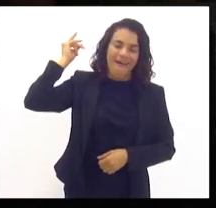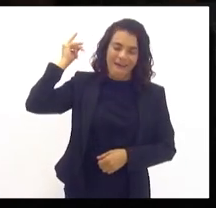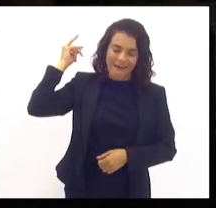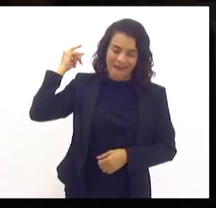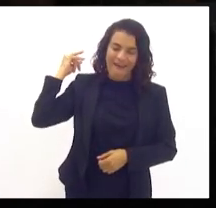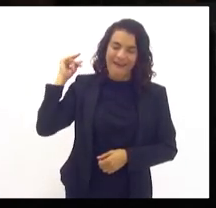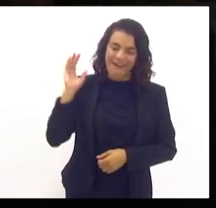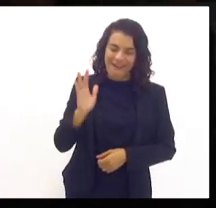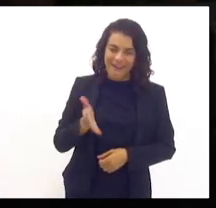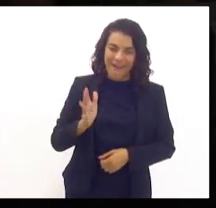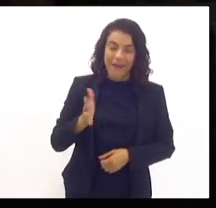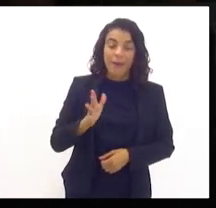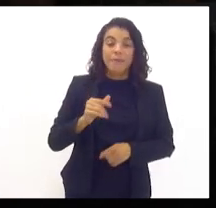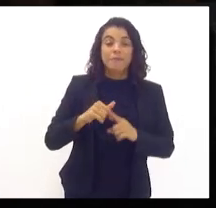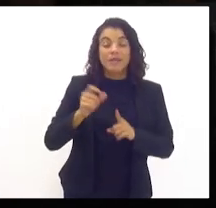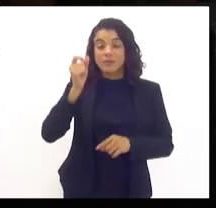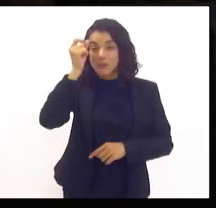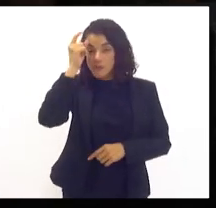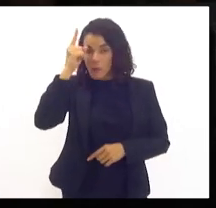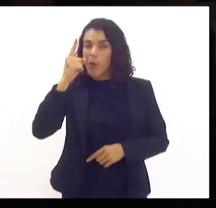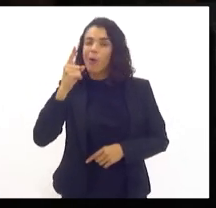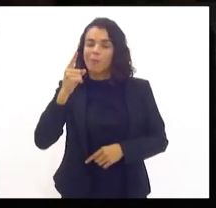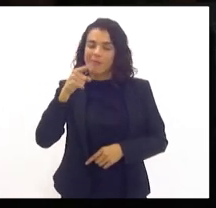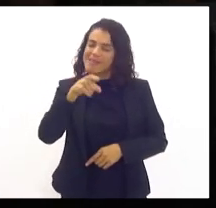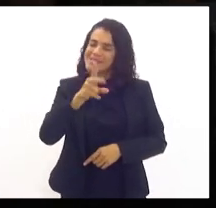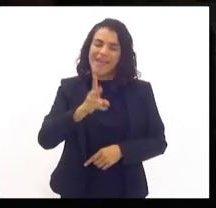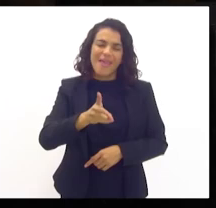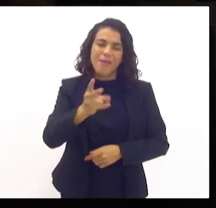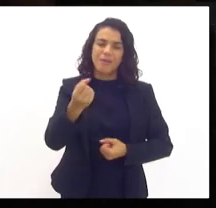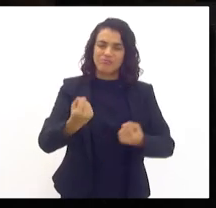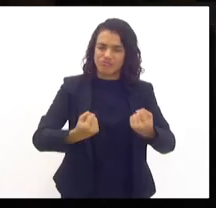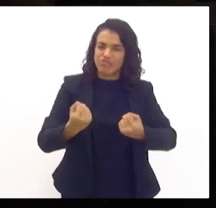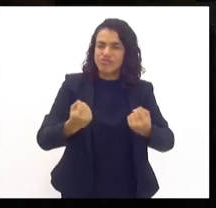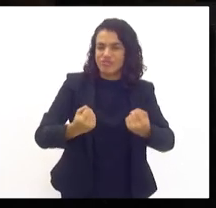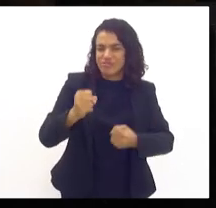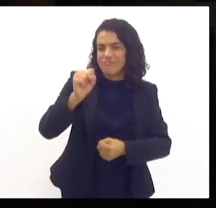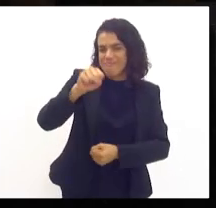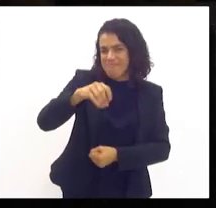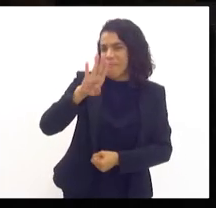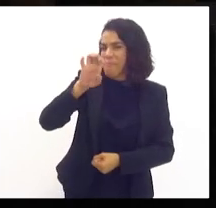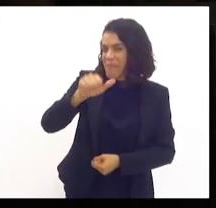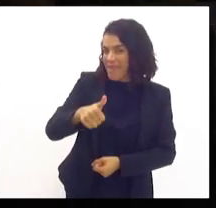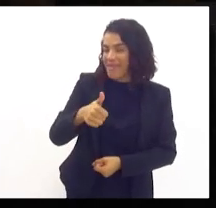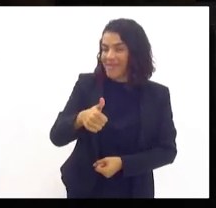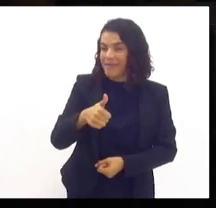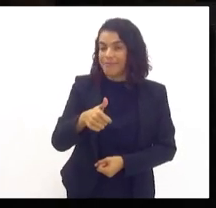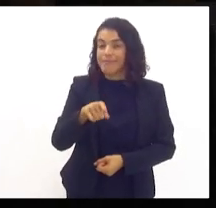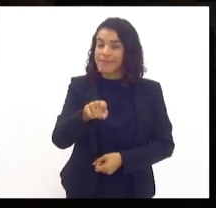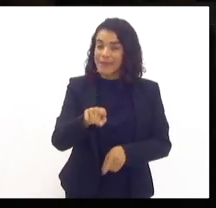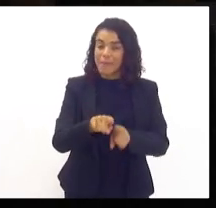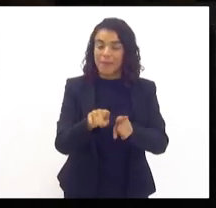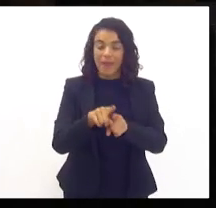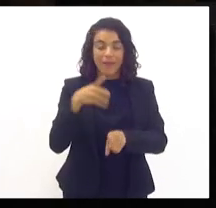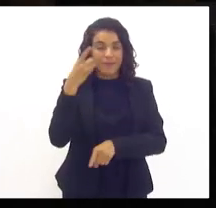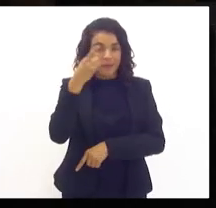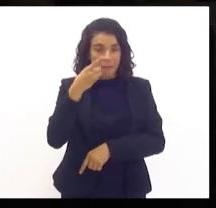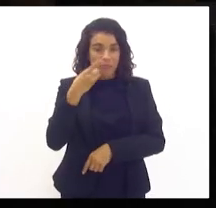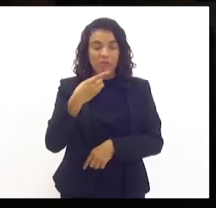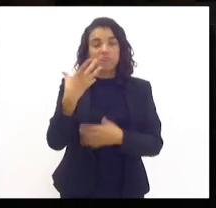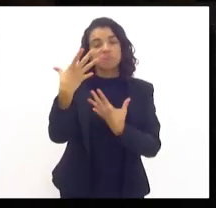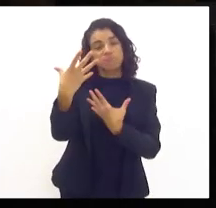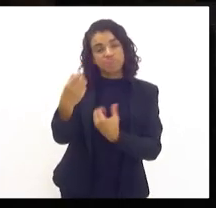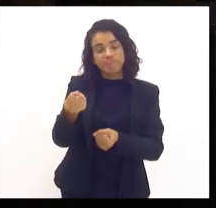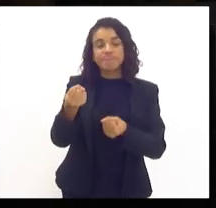mas sempre soube dirigir com desenvoltura. E Vossa Excelência assumiu